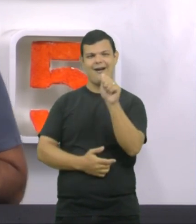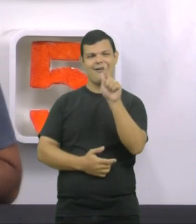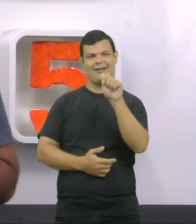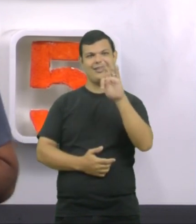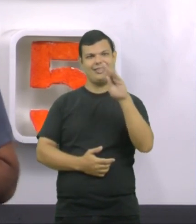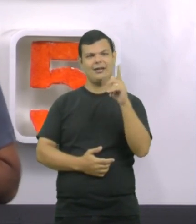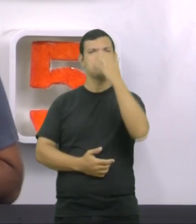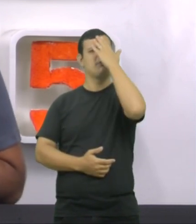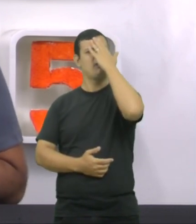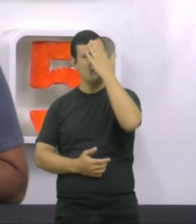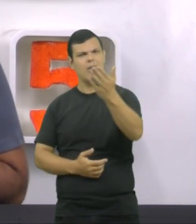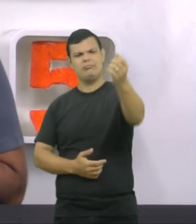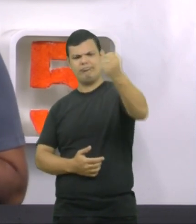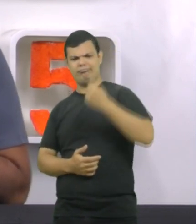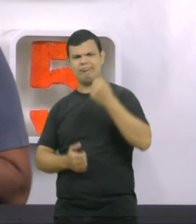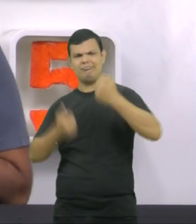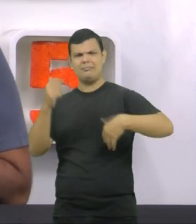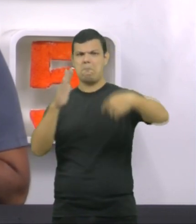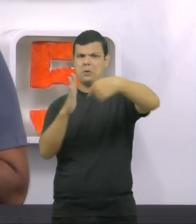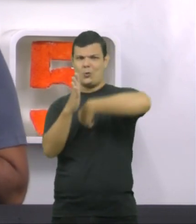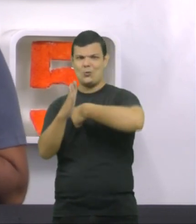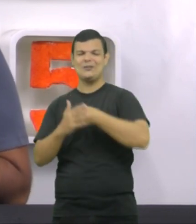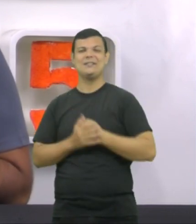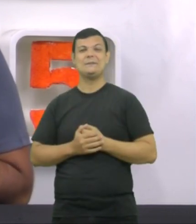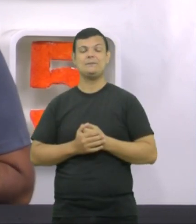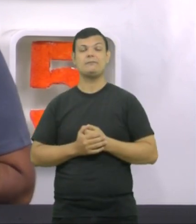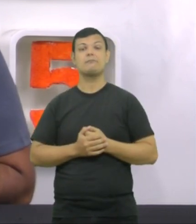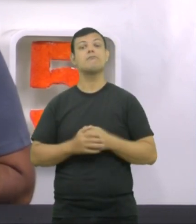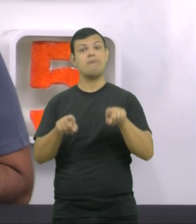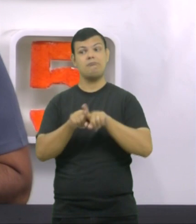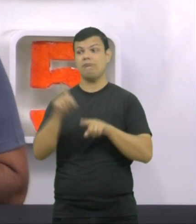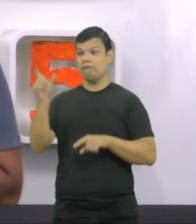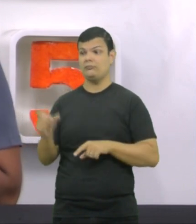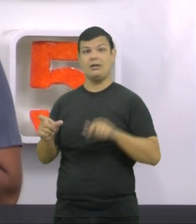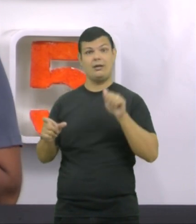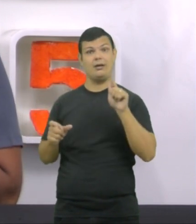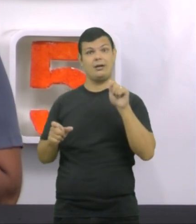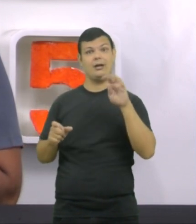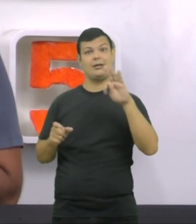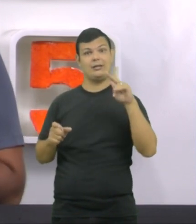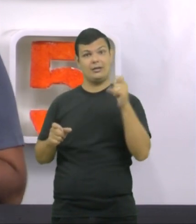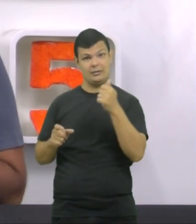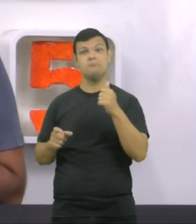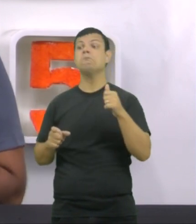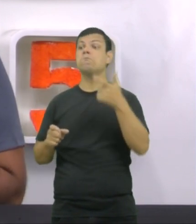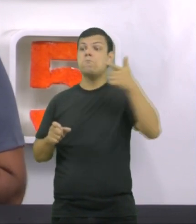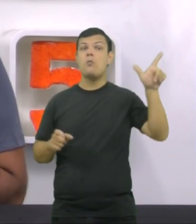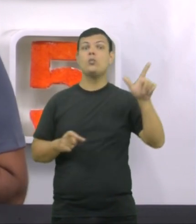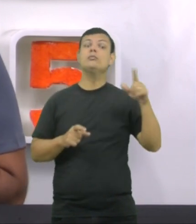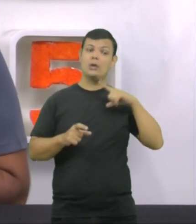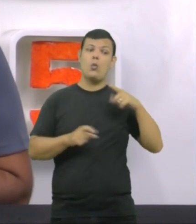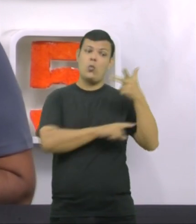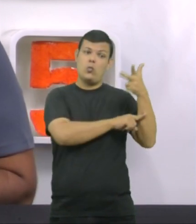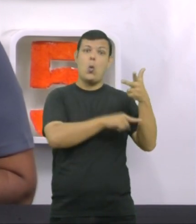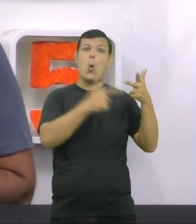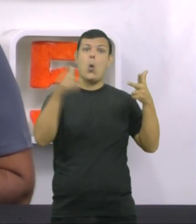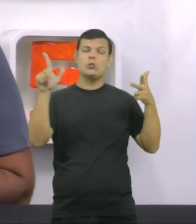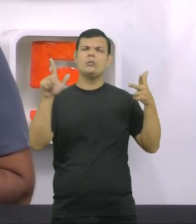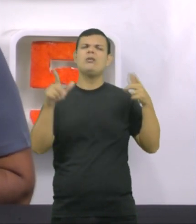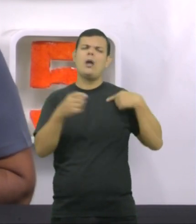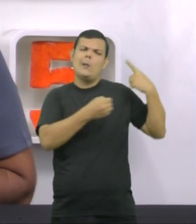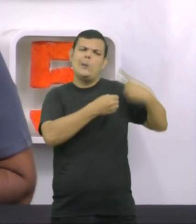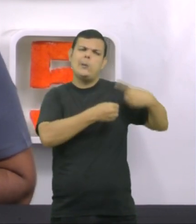que estão entre barras indicam a pronúncia correta das vogais O e E das consoantes X e S nas palavras